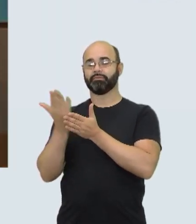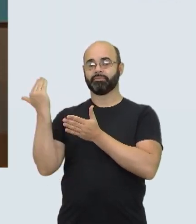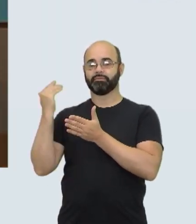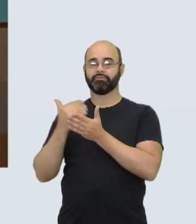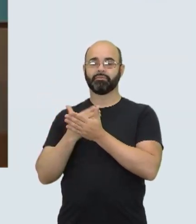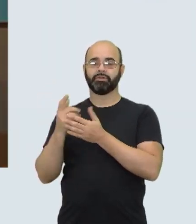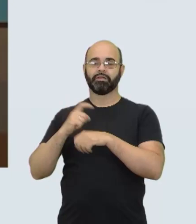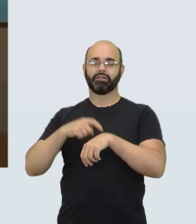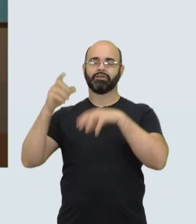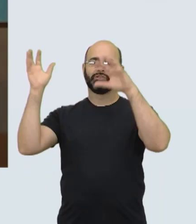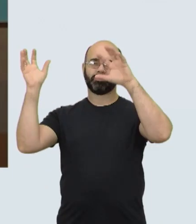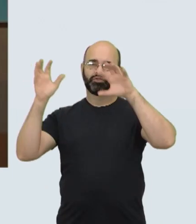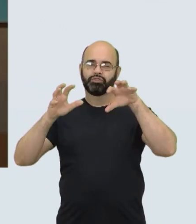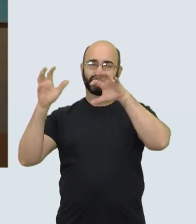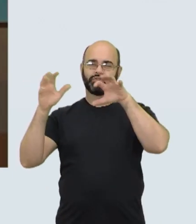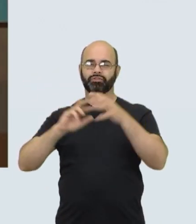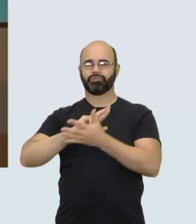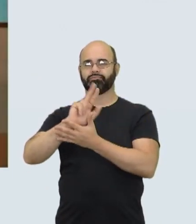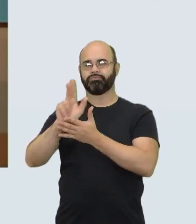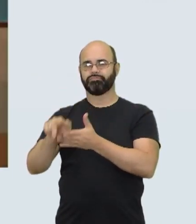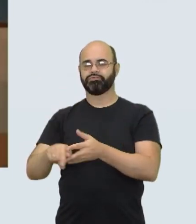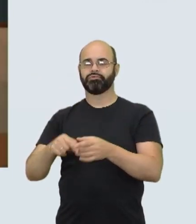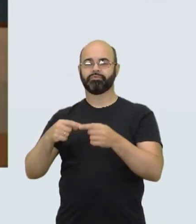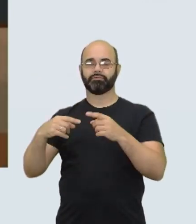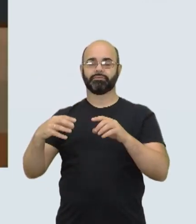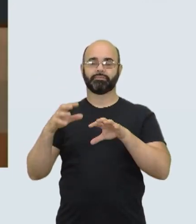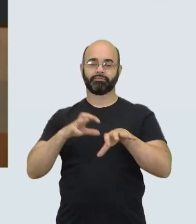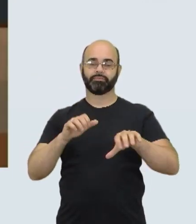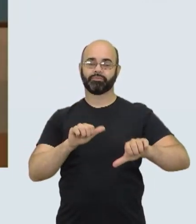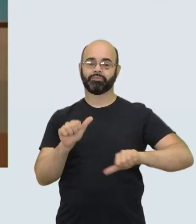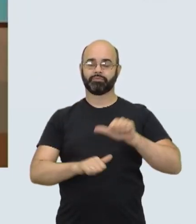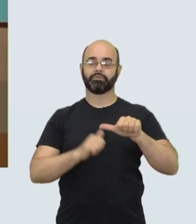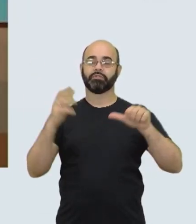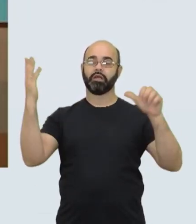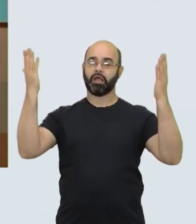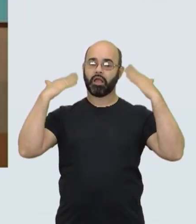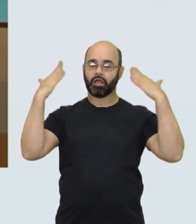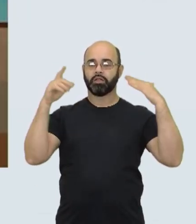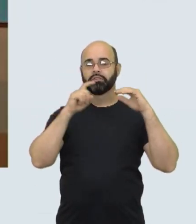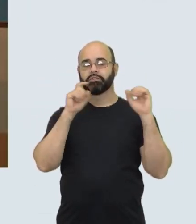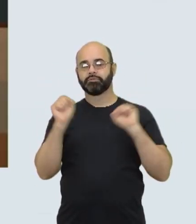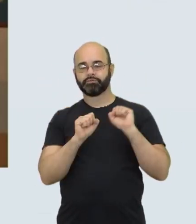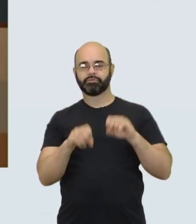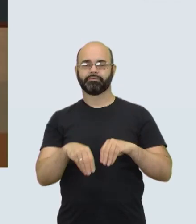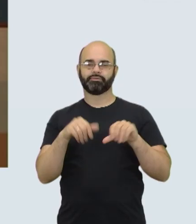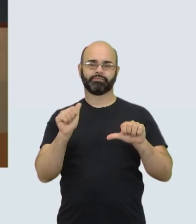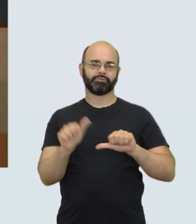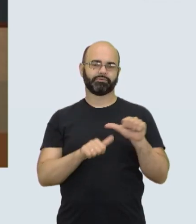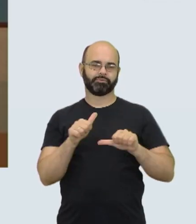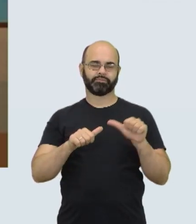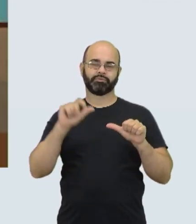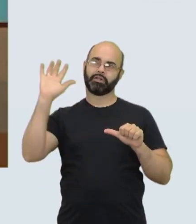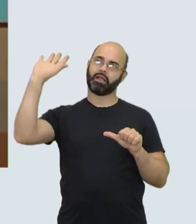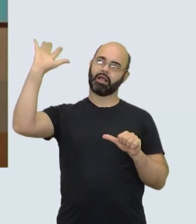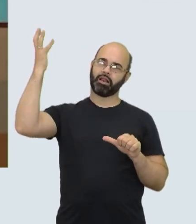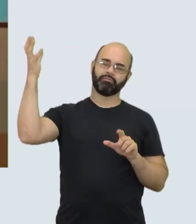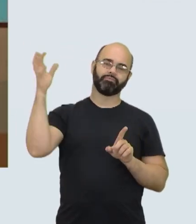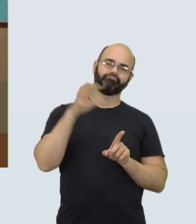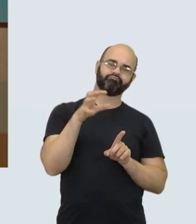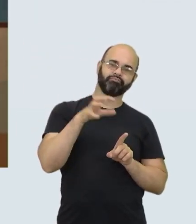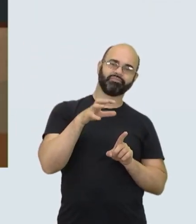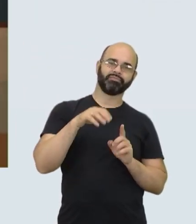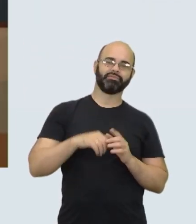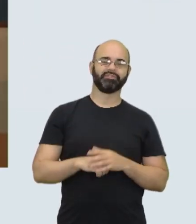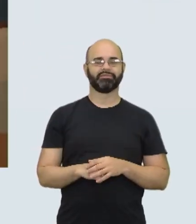por organismos e transportados pela chuva, modificados pelo calor e frio, ou seja, pelo clima. É também